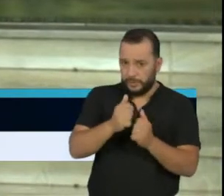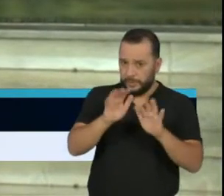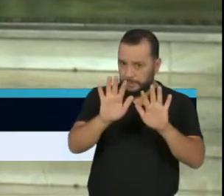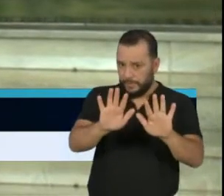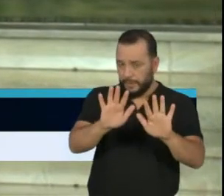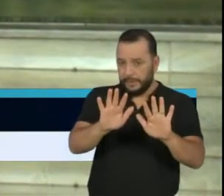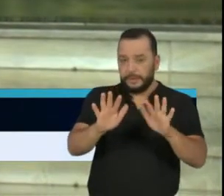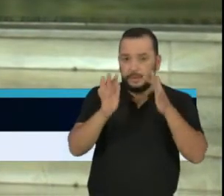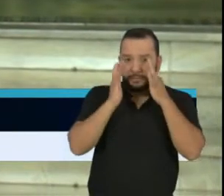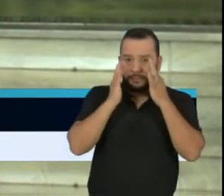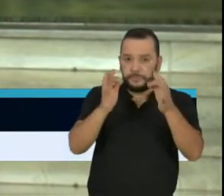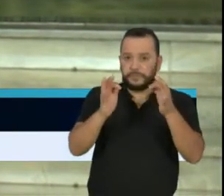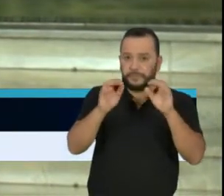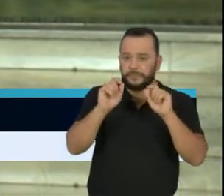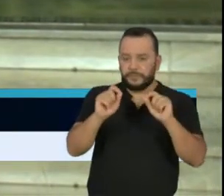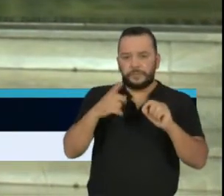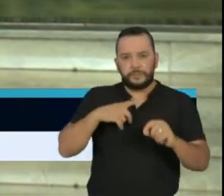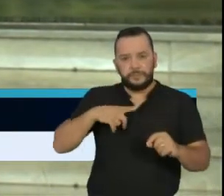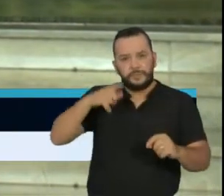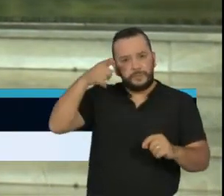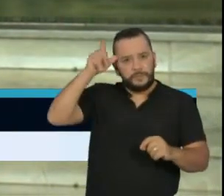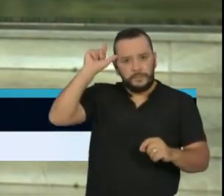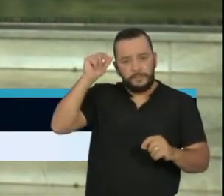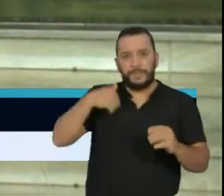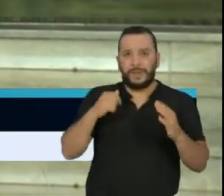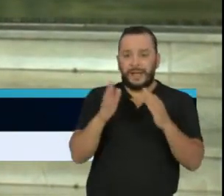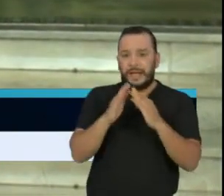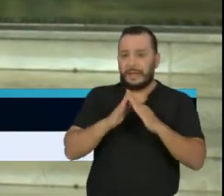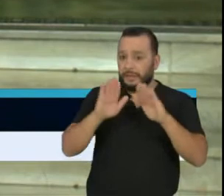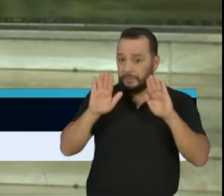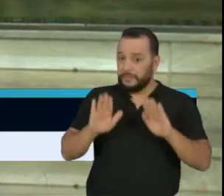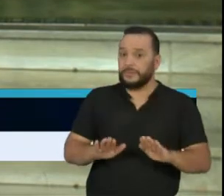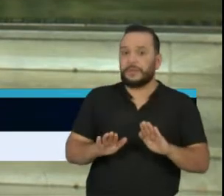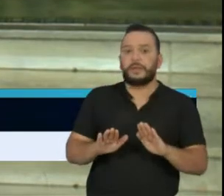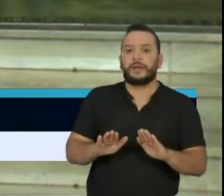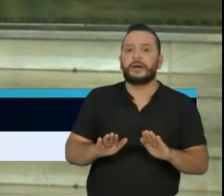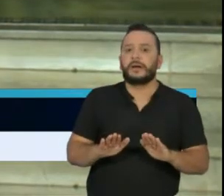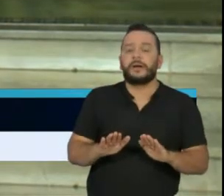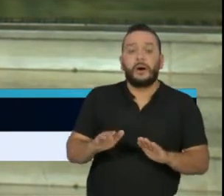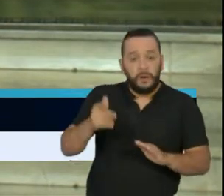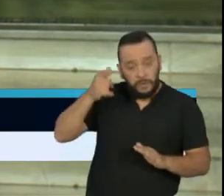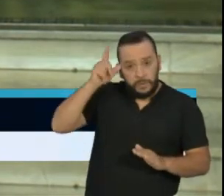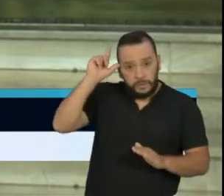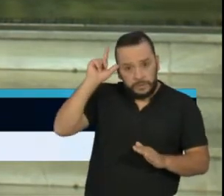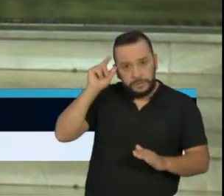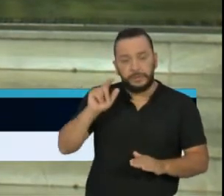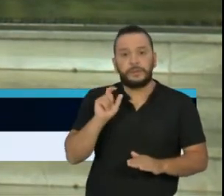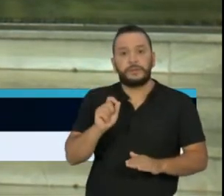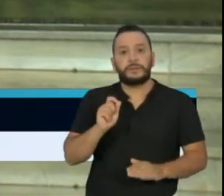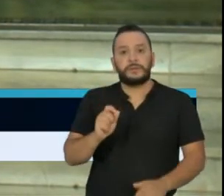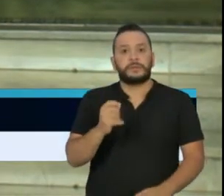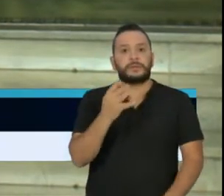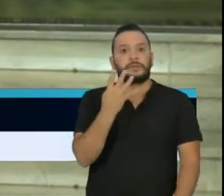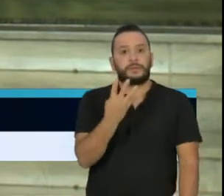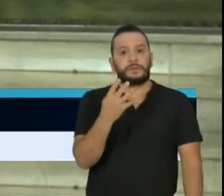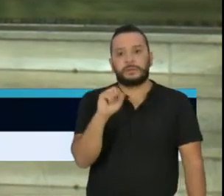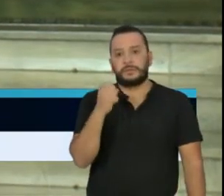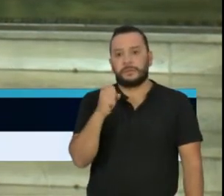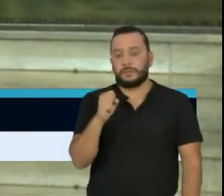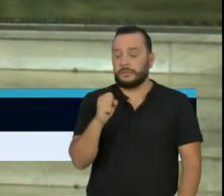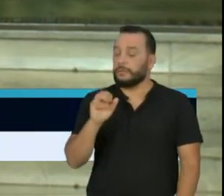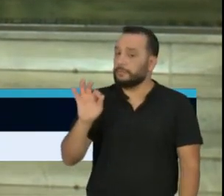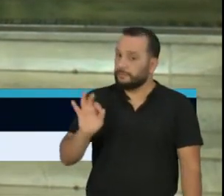alerta. Ontem, a taxa de isolamento na capital de São Paulo, região metropolitana, foi de